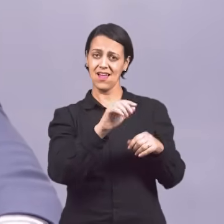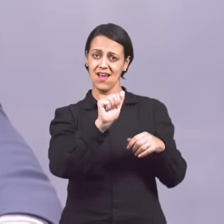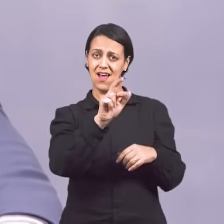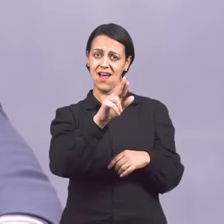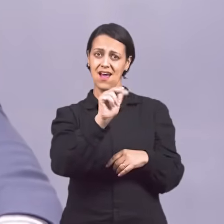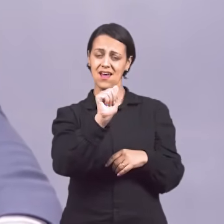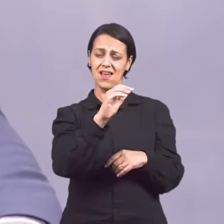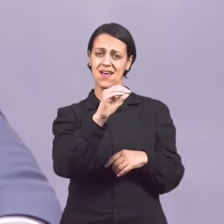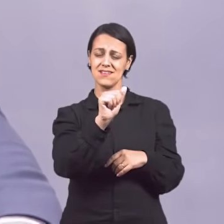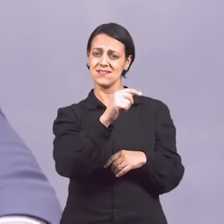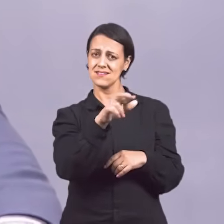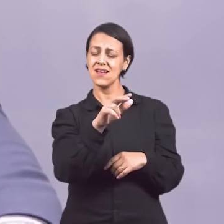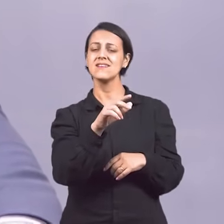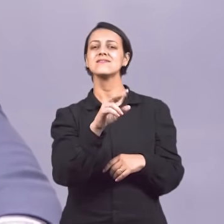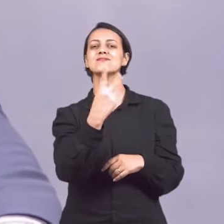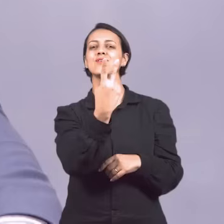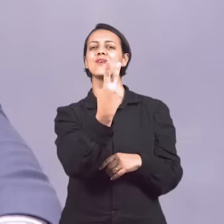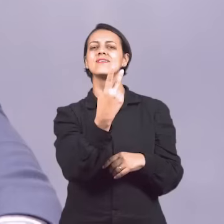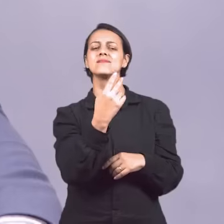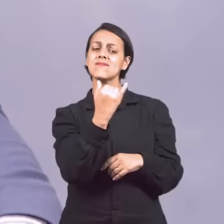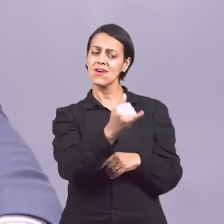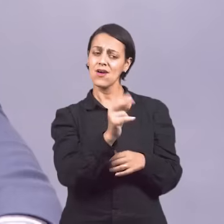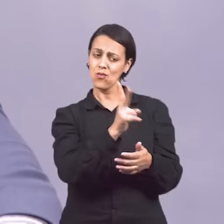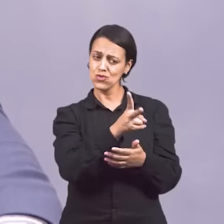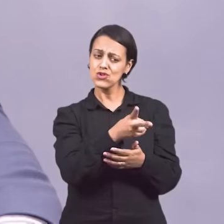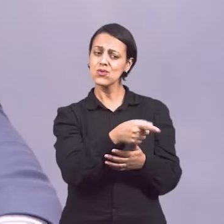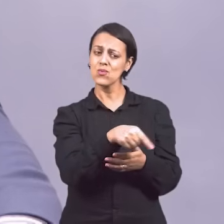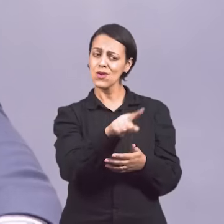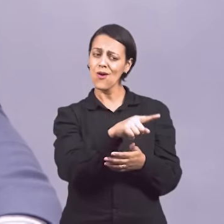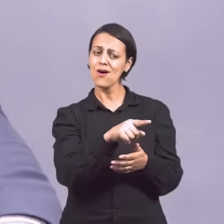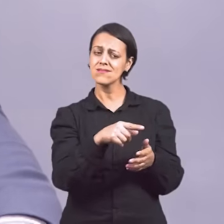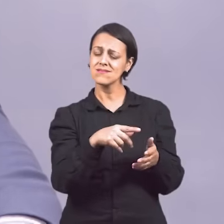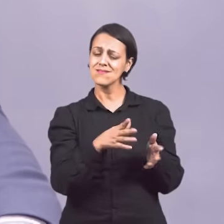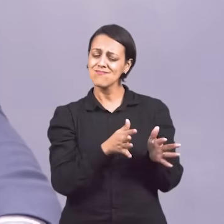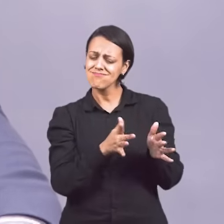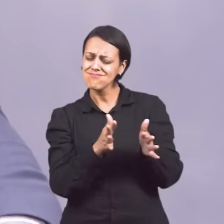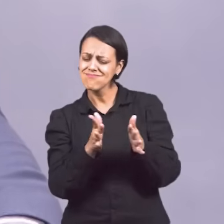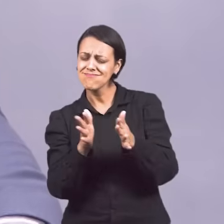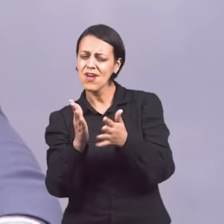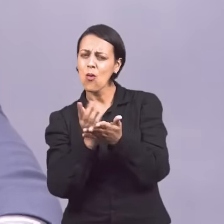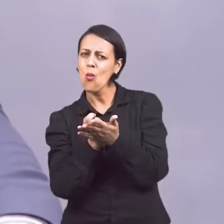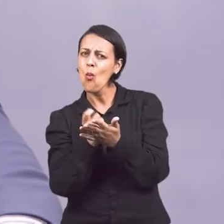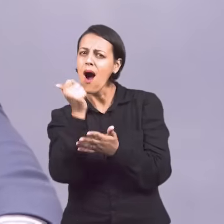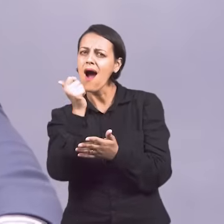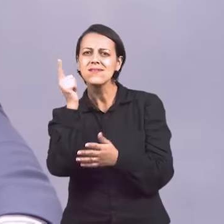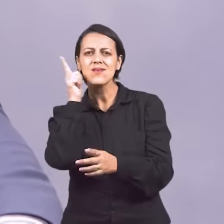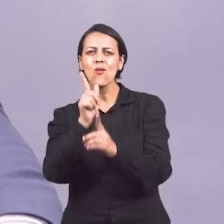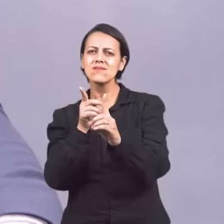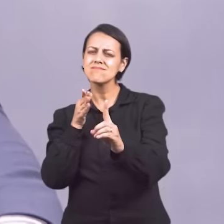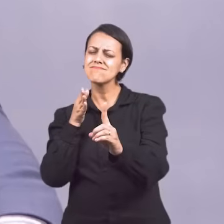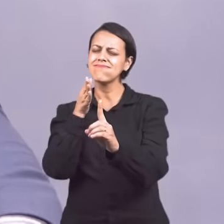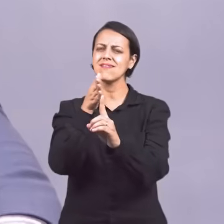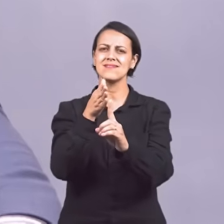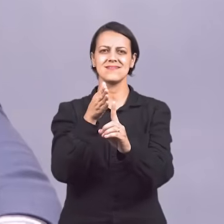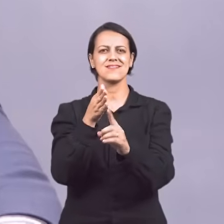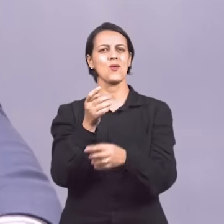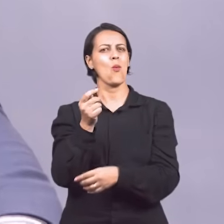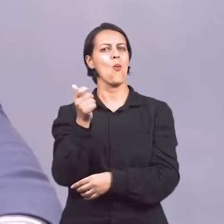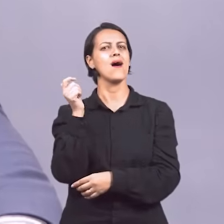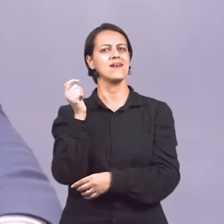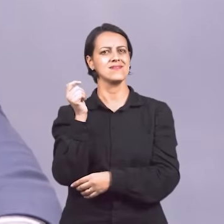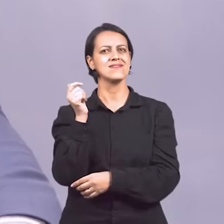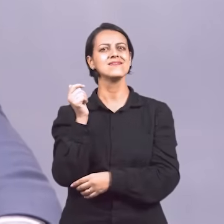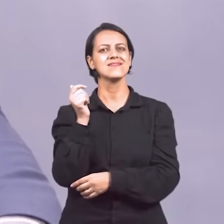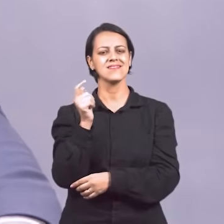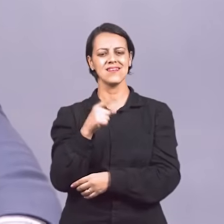que continuemos assim. Nós estamos no caminho certo, estamos quase chegando no objetivo final, né? A